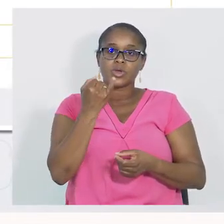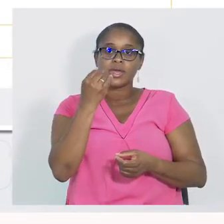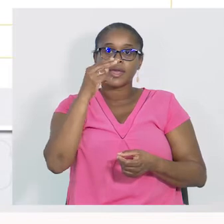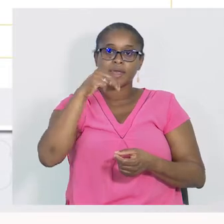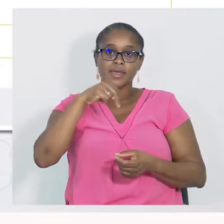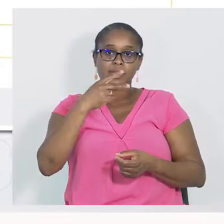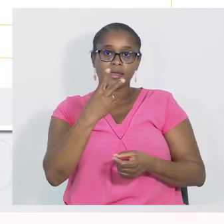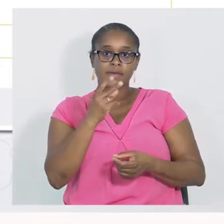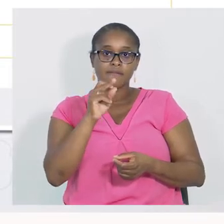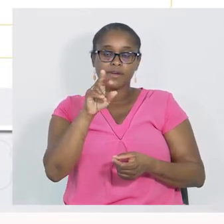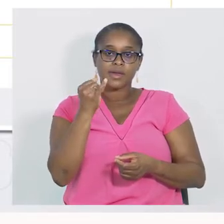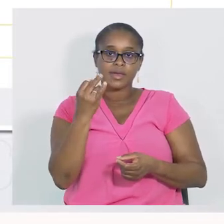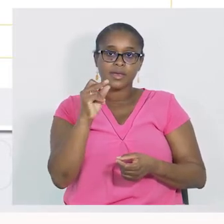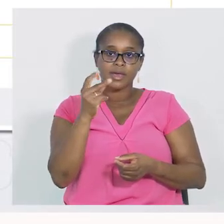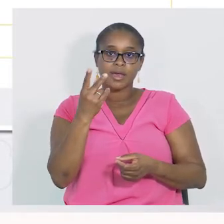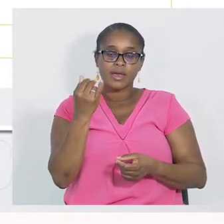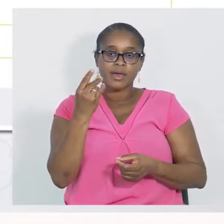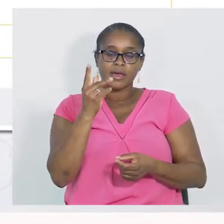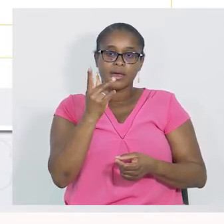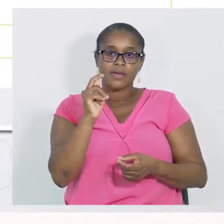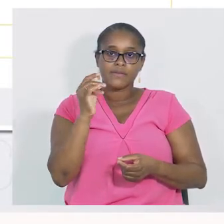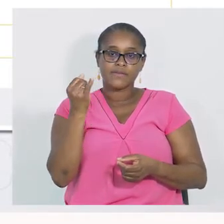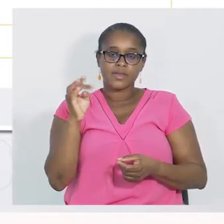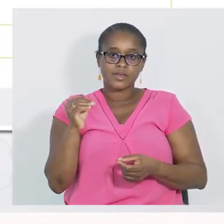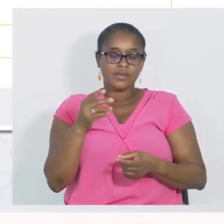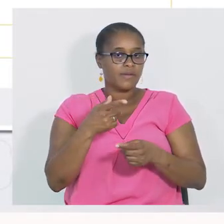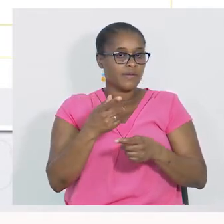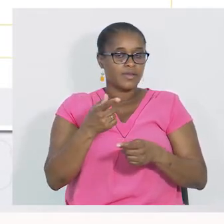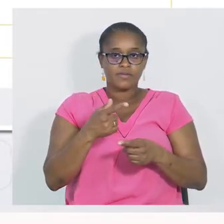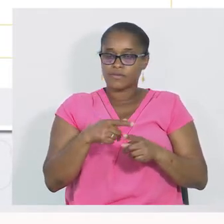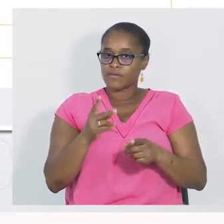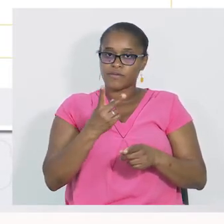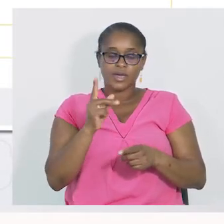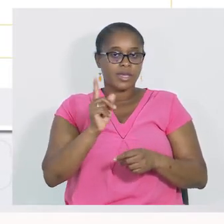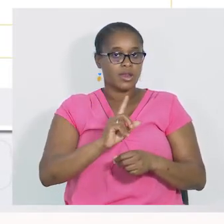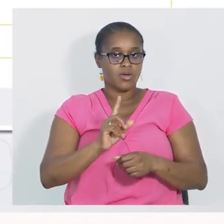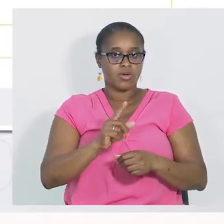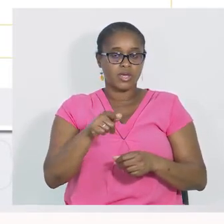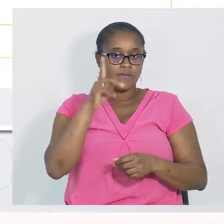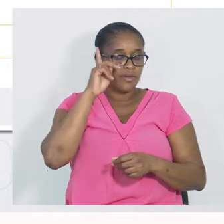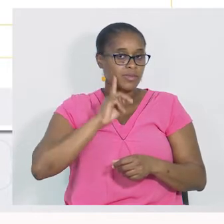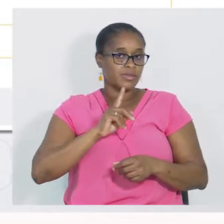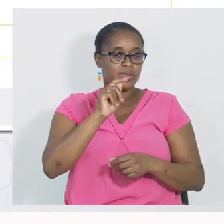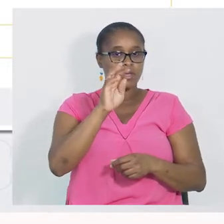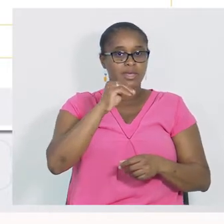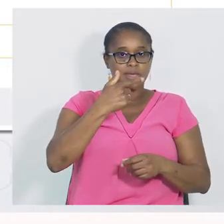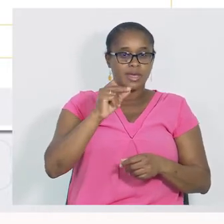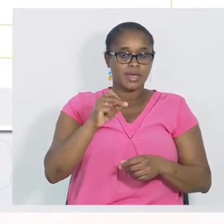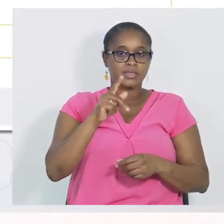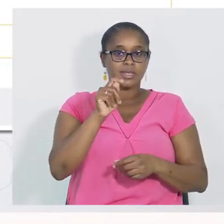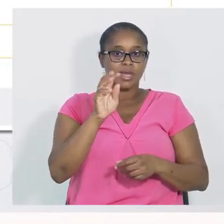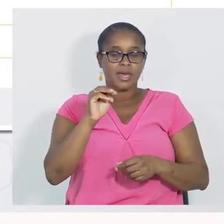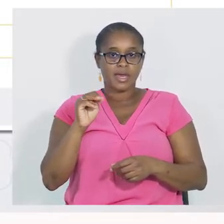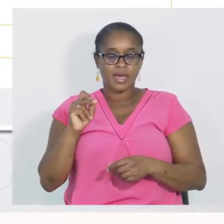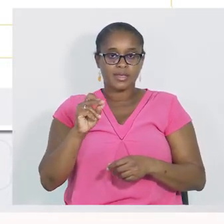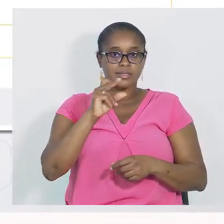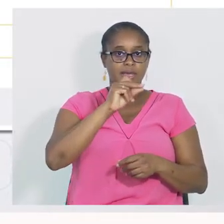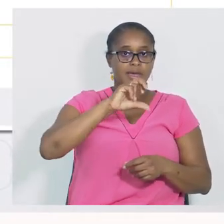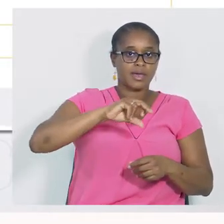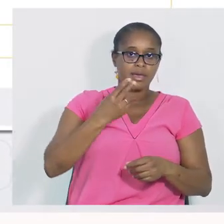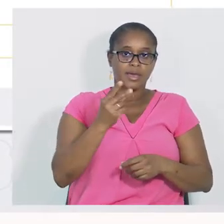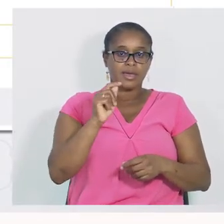lá? Muito interessante. E temos aqui exemplo, não é? Esses livros eu já dei, que